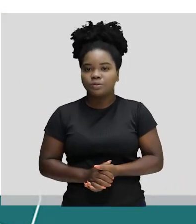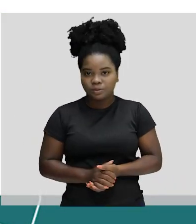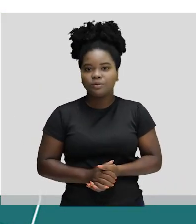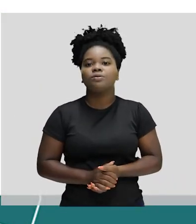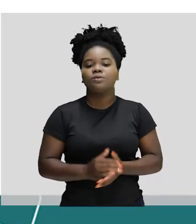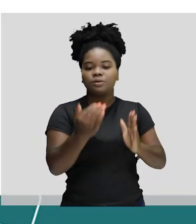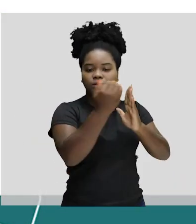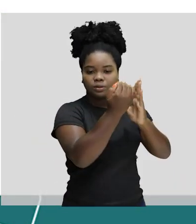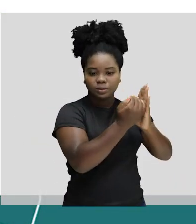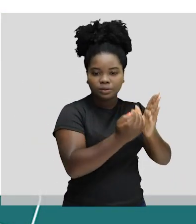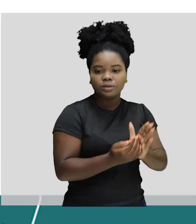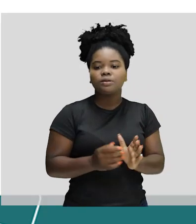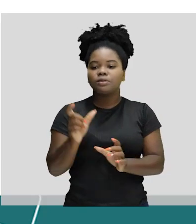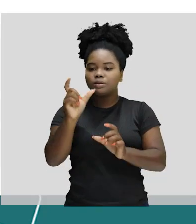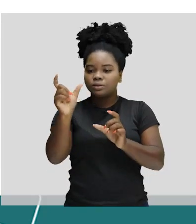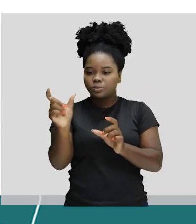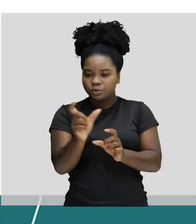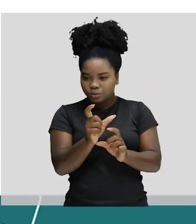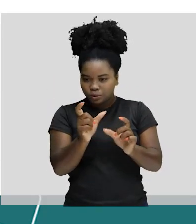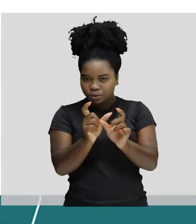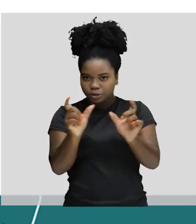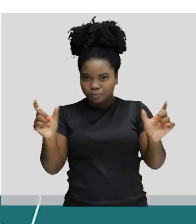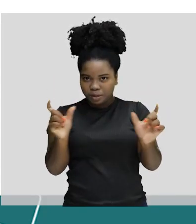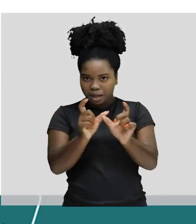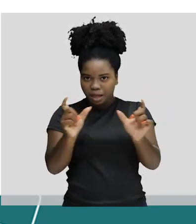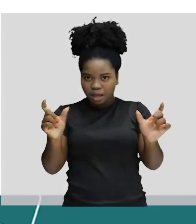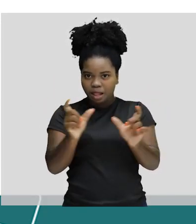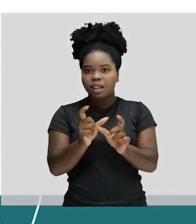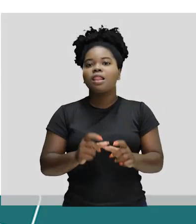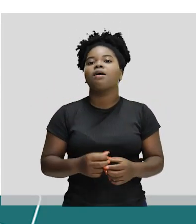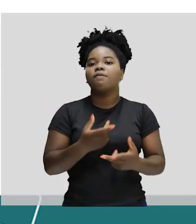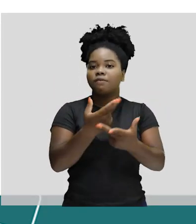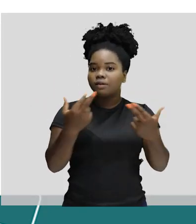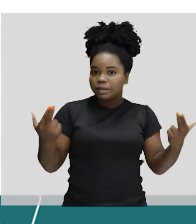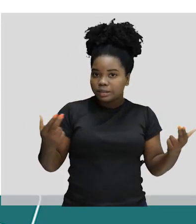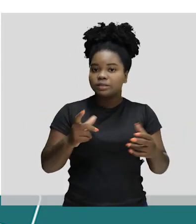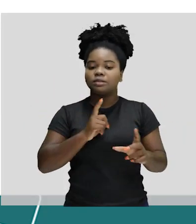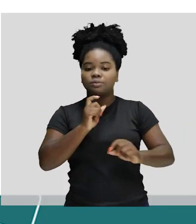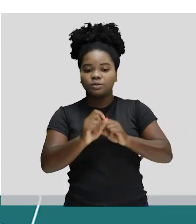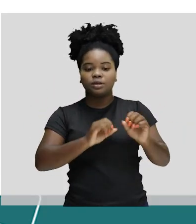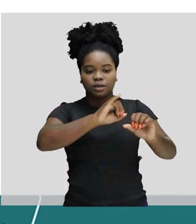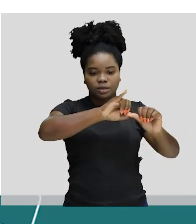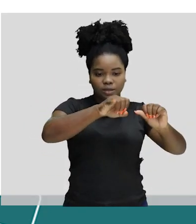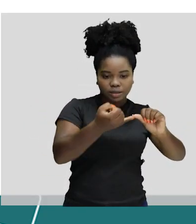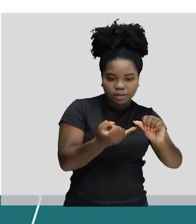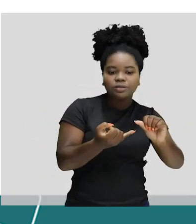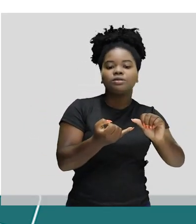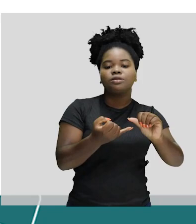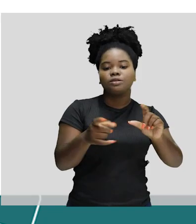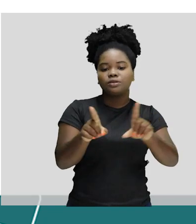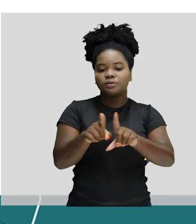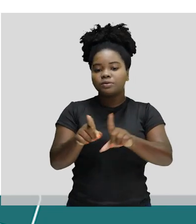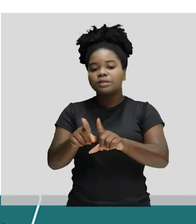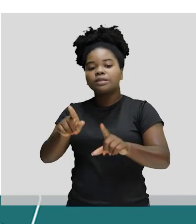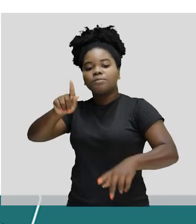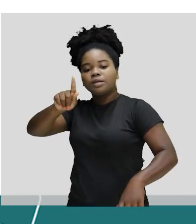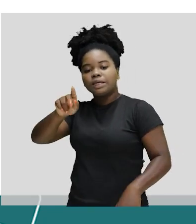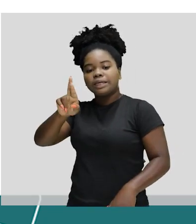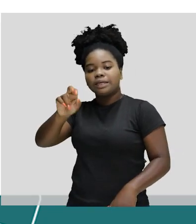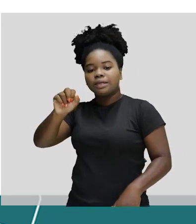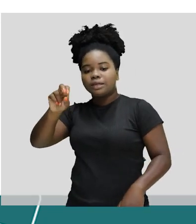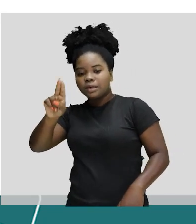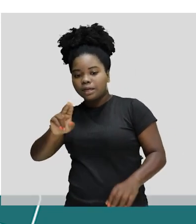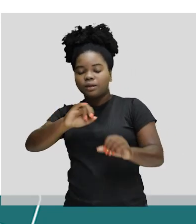variáveis, o adjetivo e os graus do adjetivo. Então, nós já tivemos uma aula anterior, nós estamos trabalhando toda essa parte